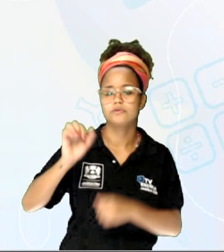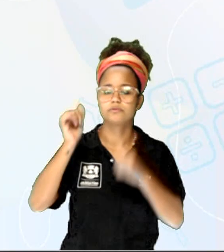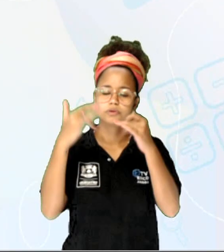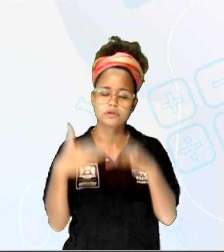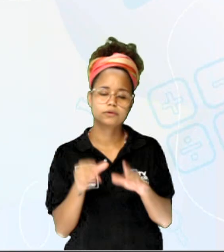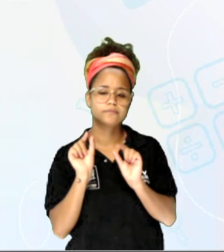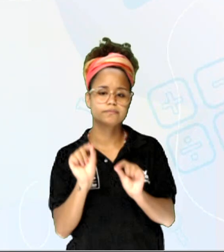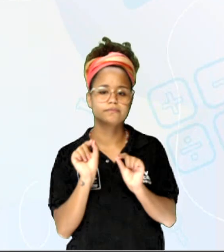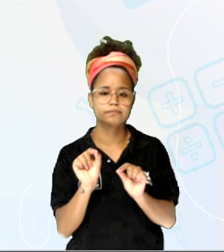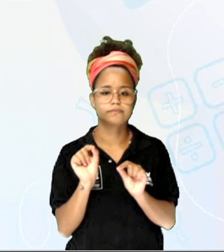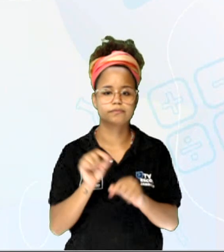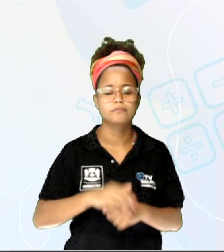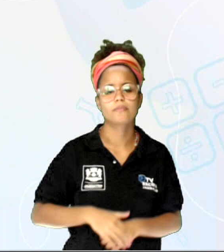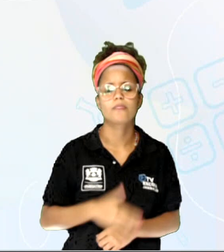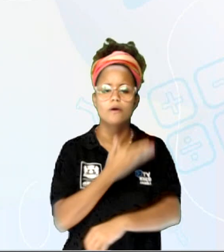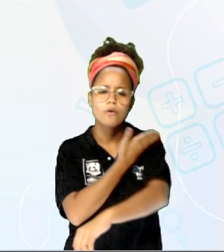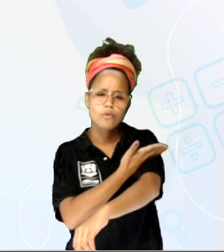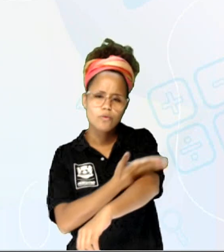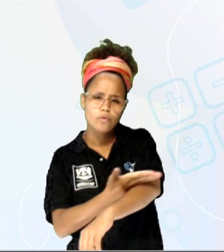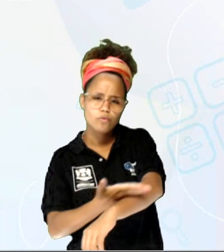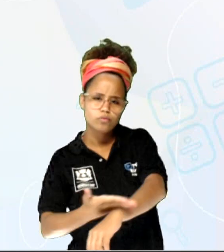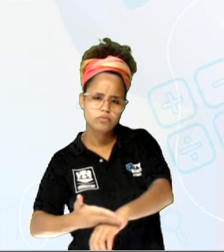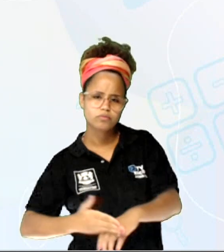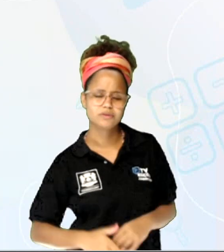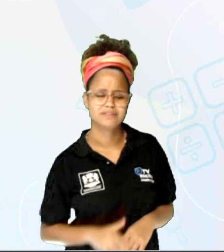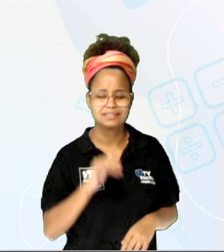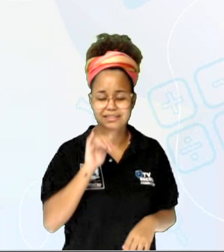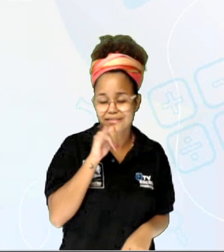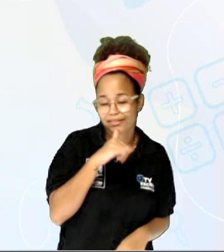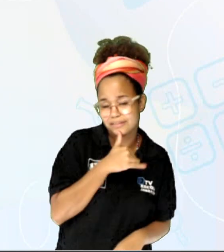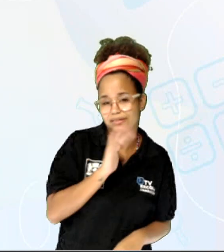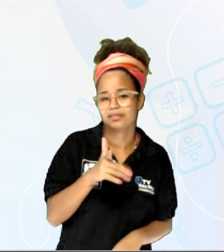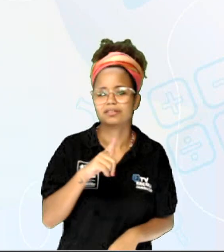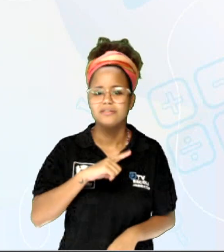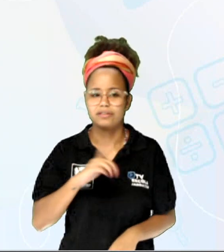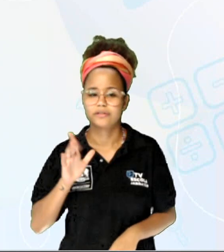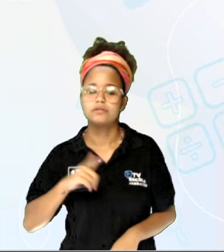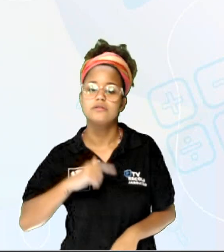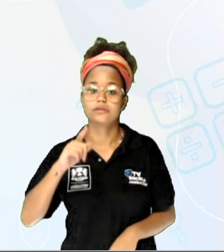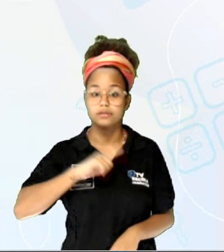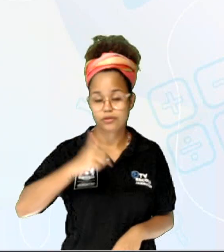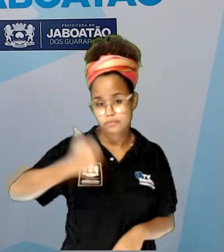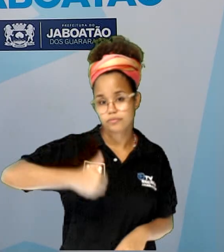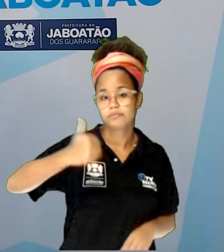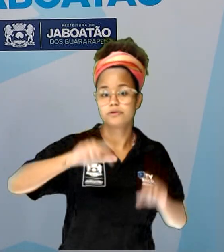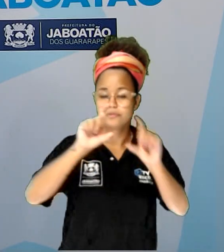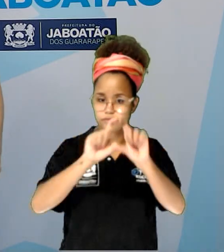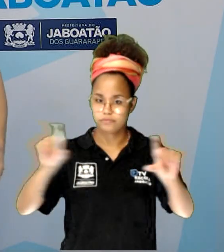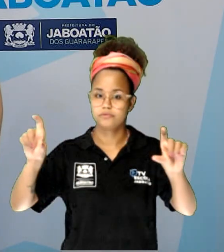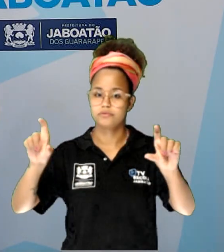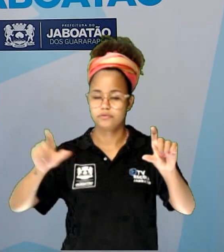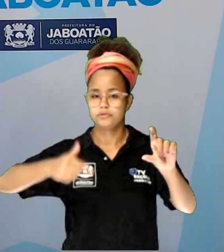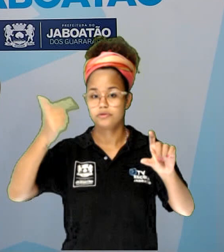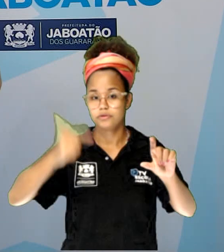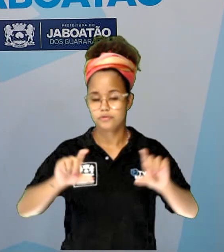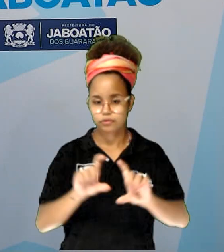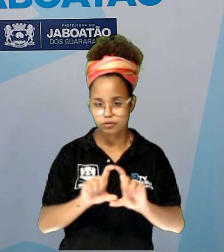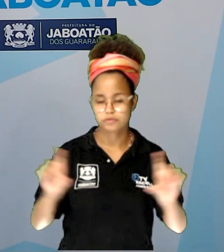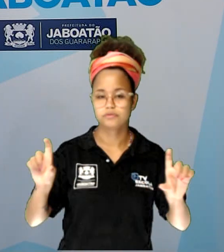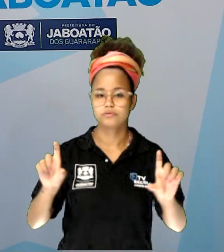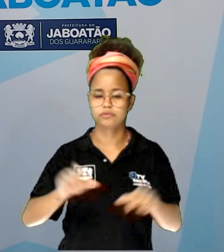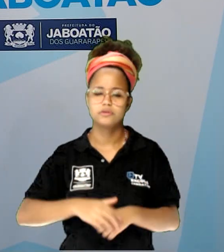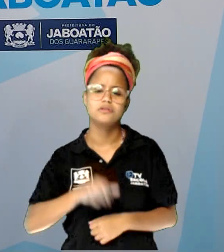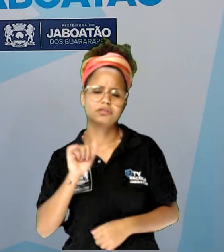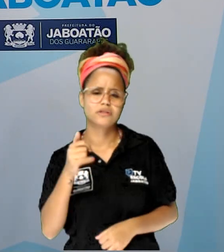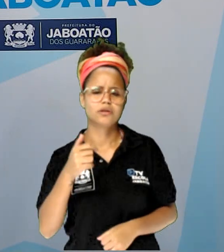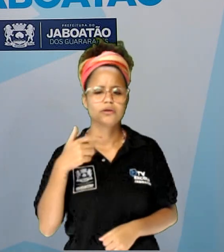assim: acostuma-te à lama que te espera. Isso está aqui, ó, no primeiro verso da segunda estrofe. Então, se ele fala para a gente se acostumar